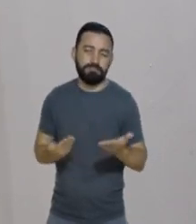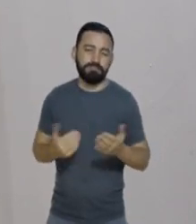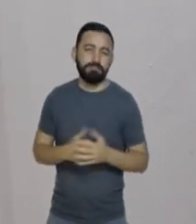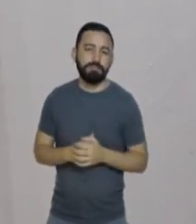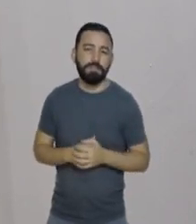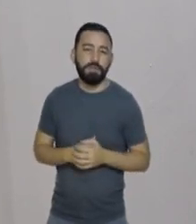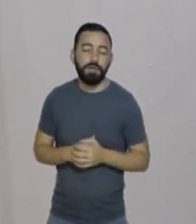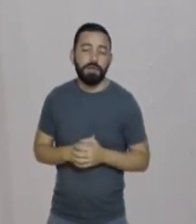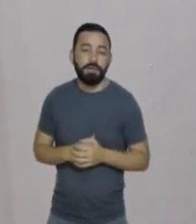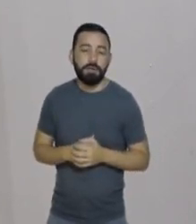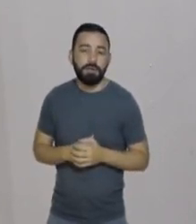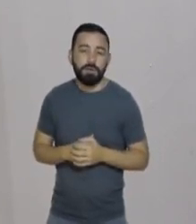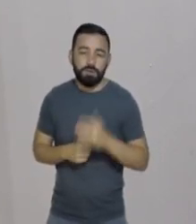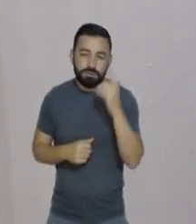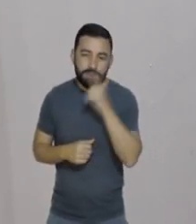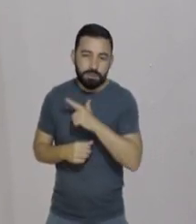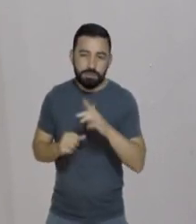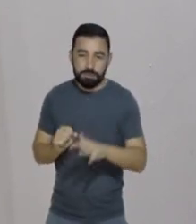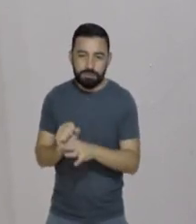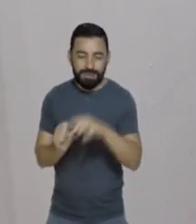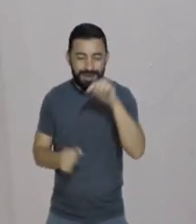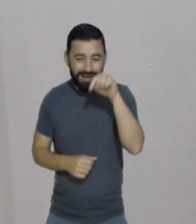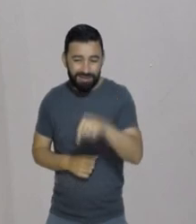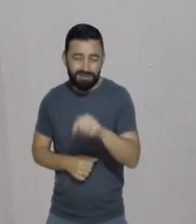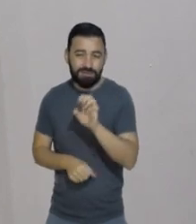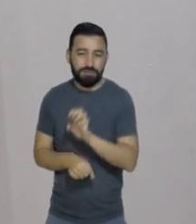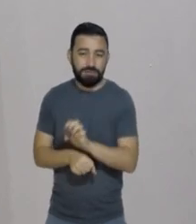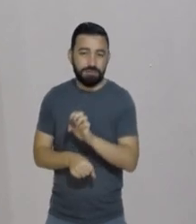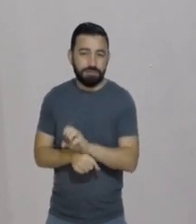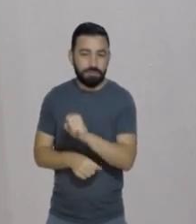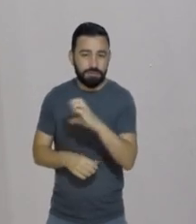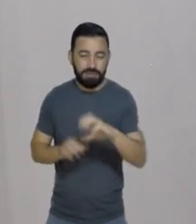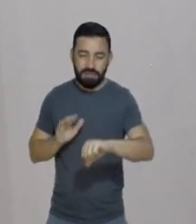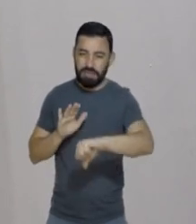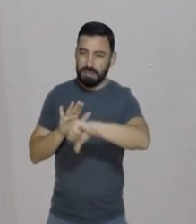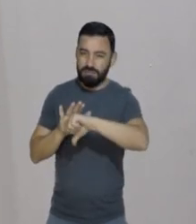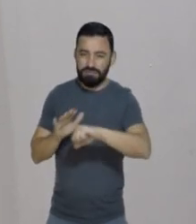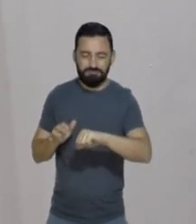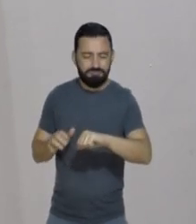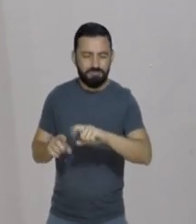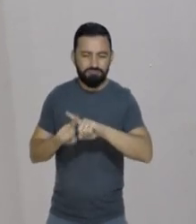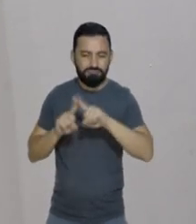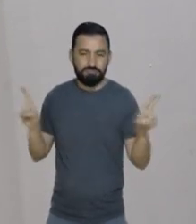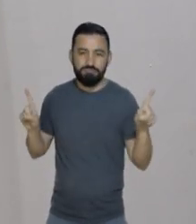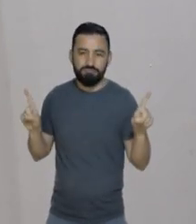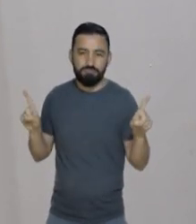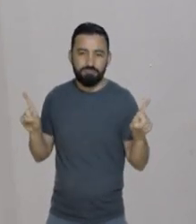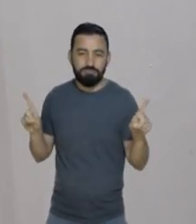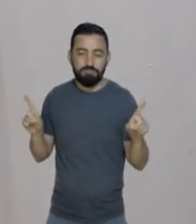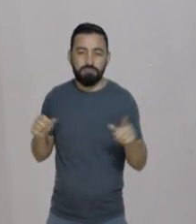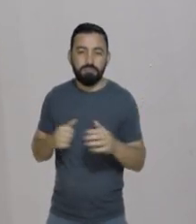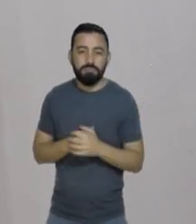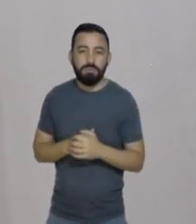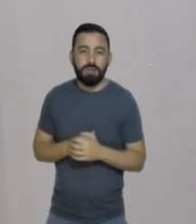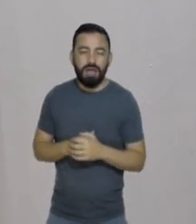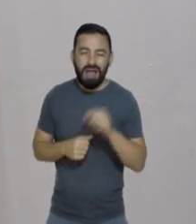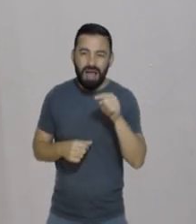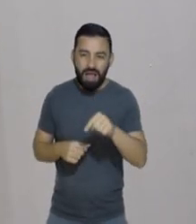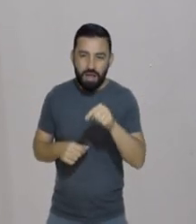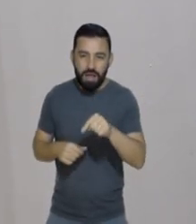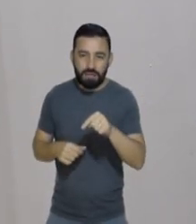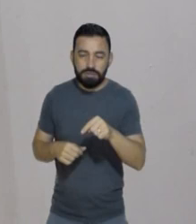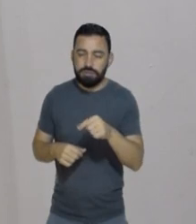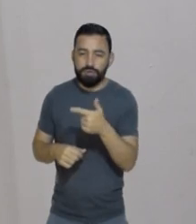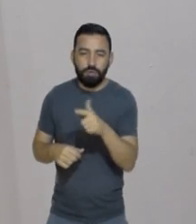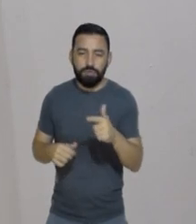garantindo que, aqui no nosso estado, o crime não tem vez. Aqui, a impunidade não